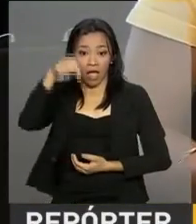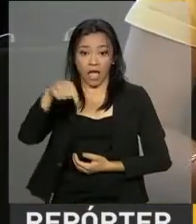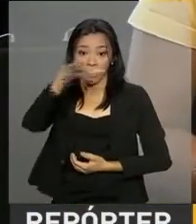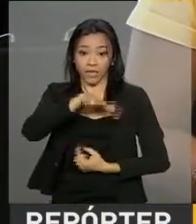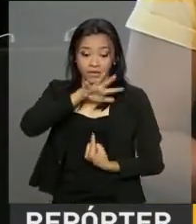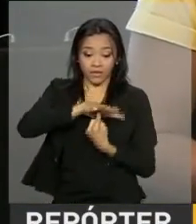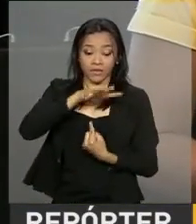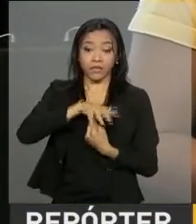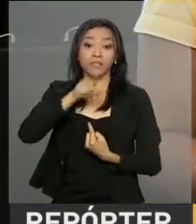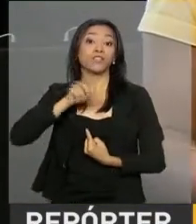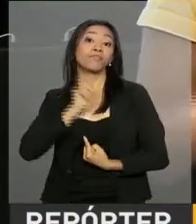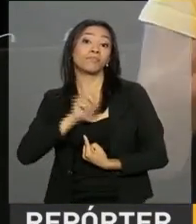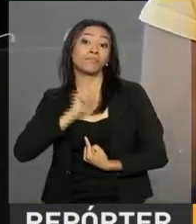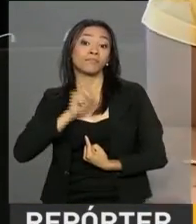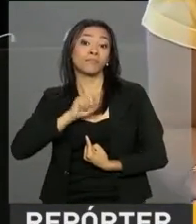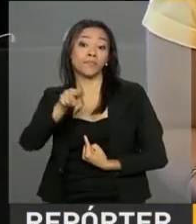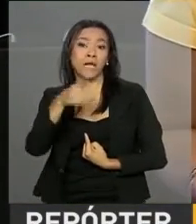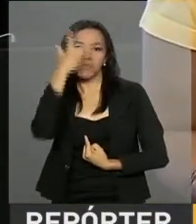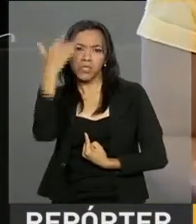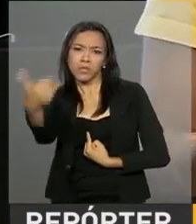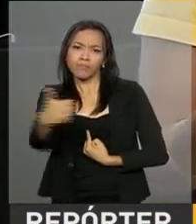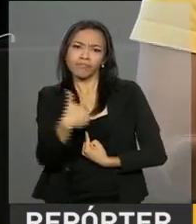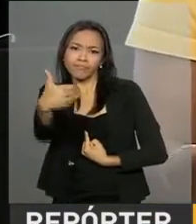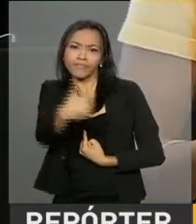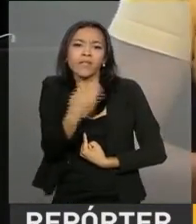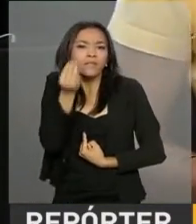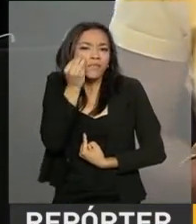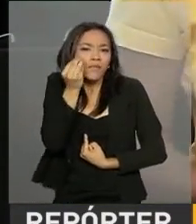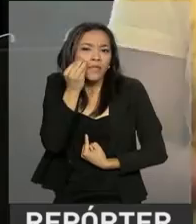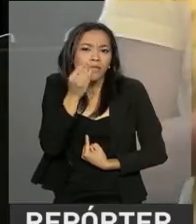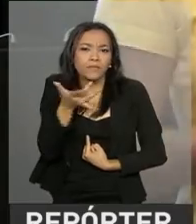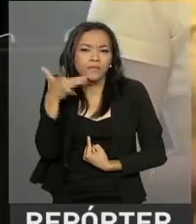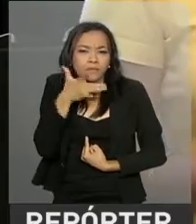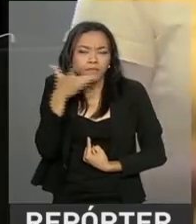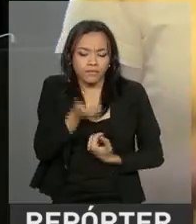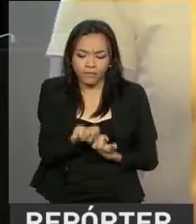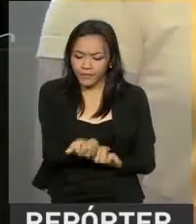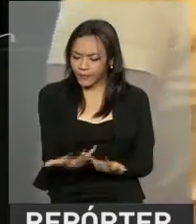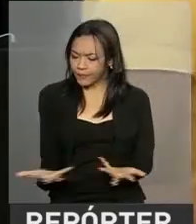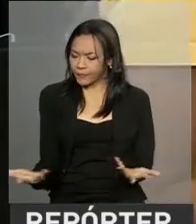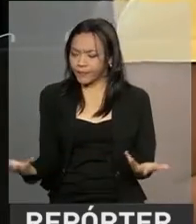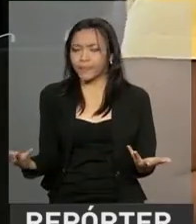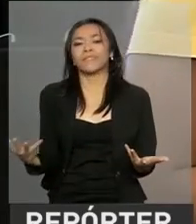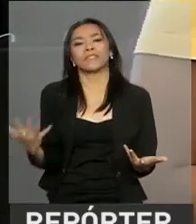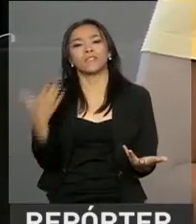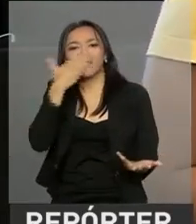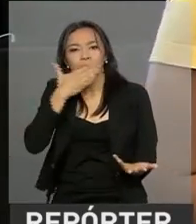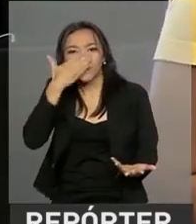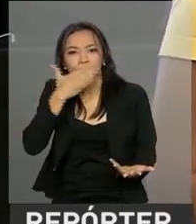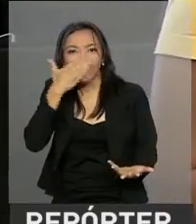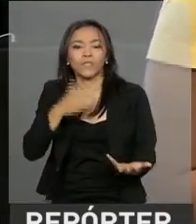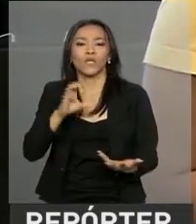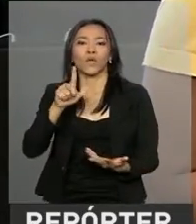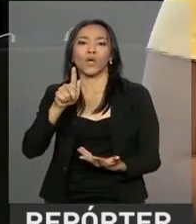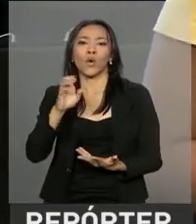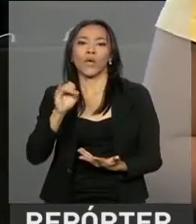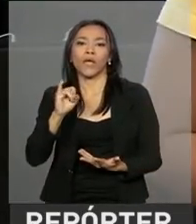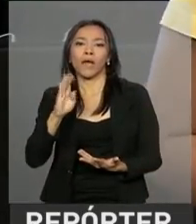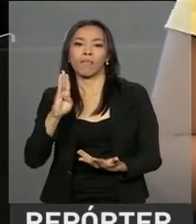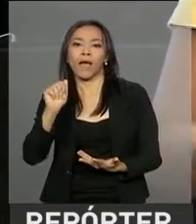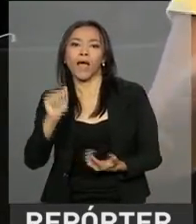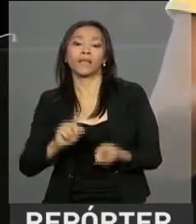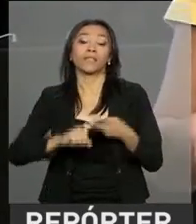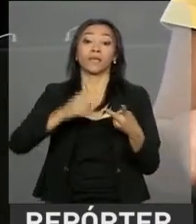De Minas Gerais, o visitante pode experimentar algumas das delícias da região. A gente tem, por exemplo, o doce de goiabada cascão, o queijo